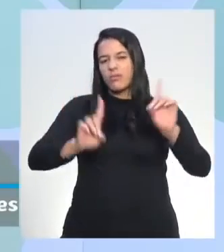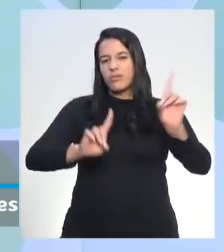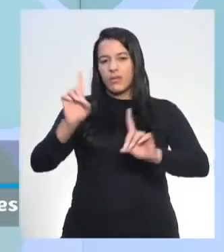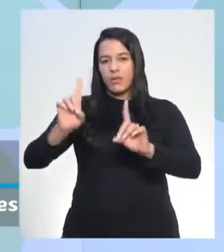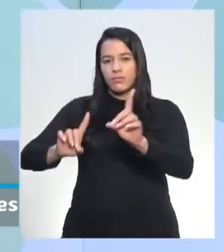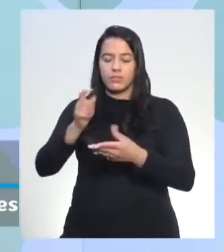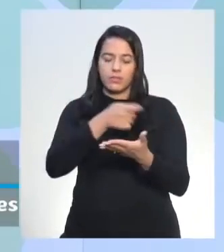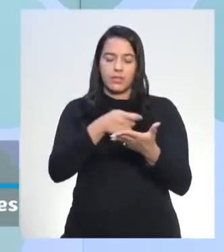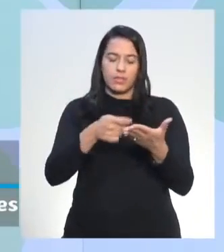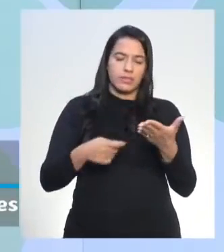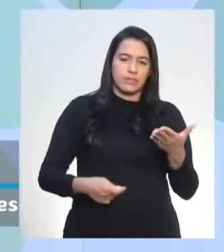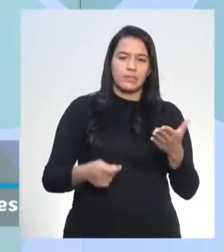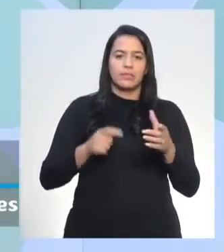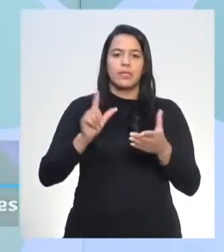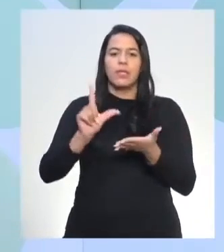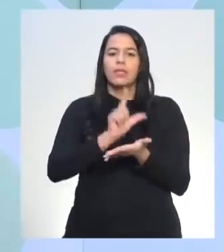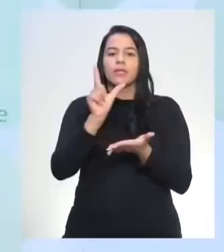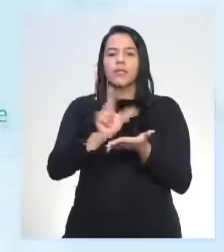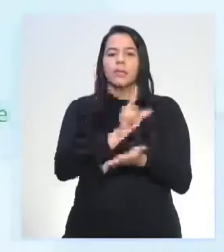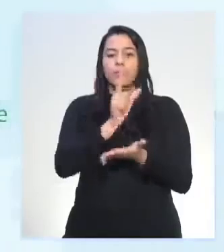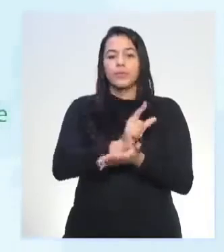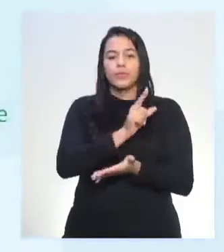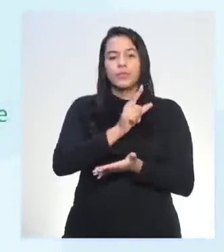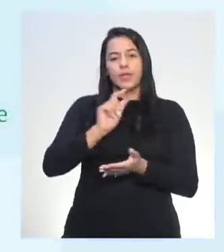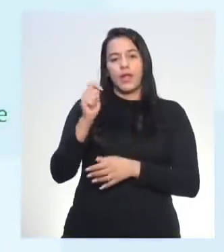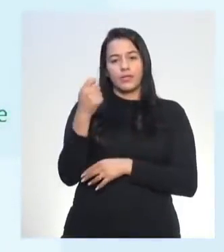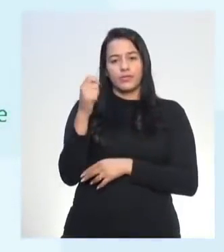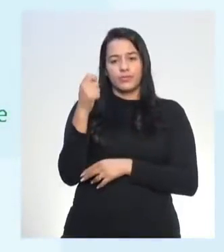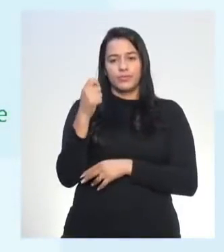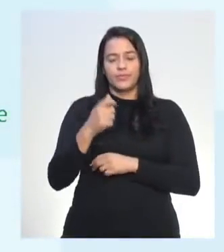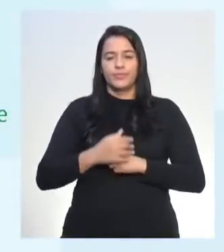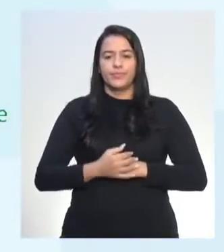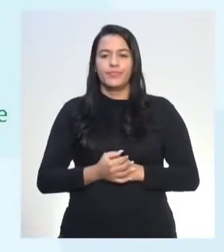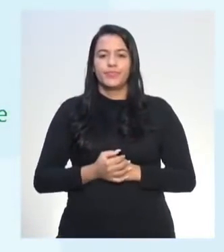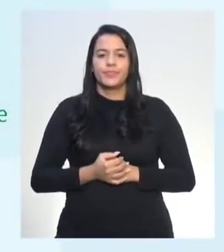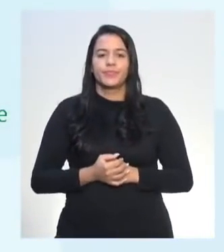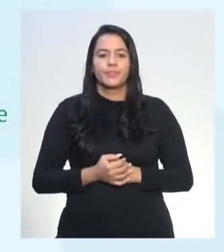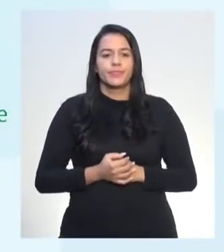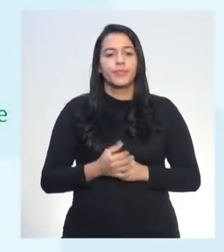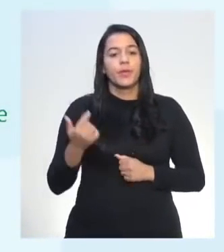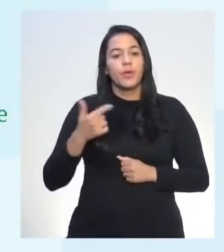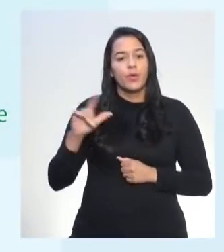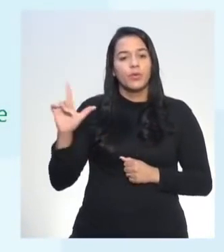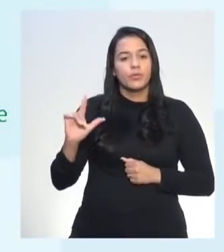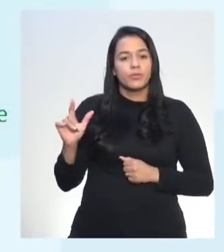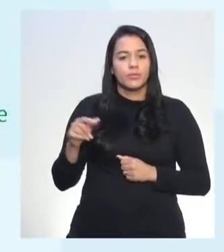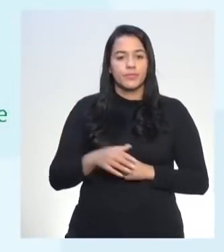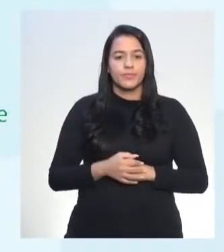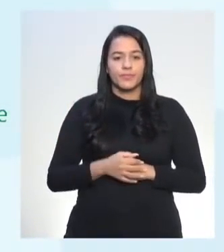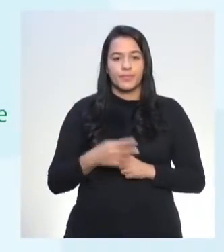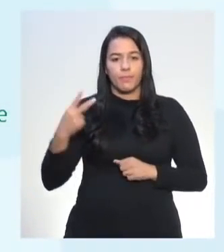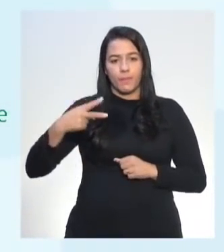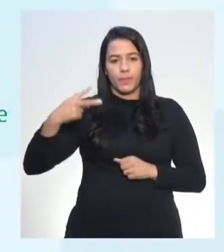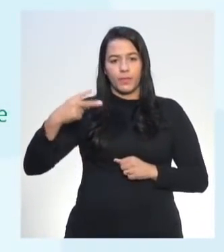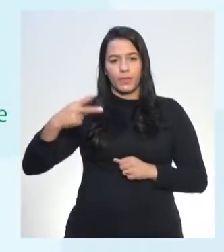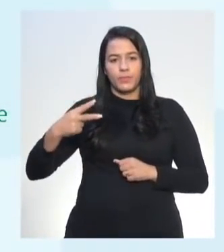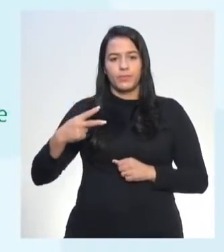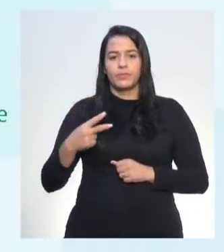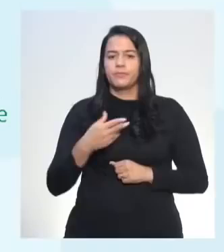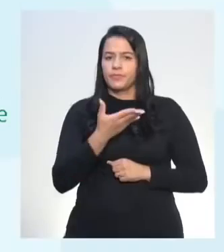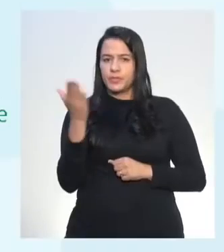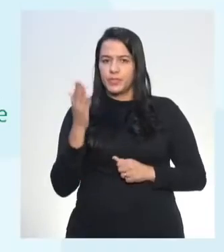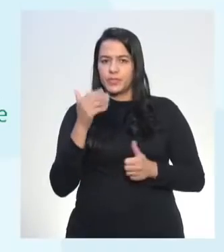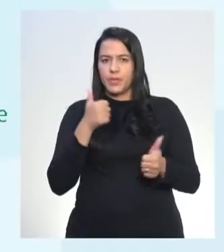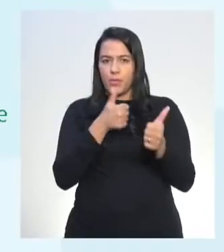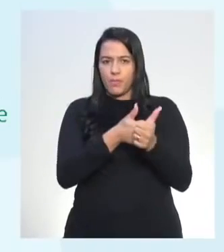da literatura argentina. Temos mais uma palavra, portenha. Essa palavra é bem conhecida de quem acompanha aí futebol, por exemplo.